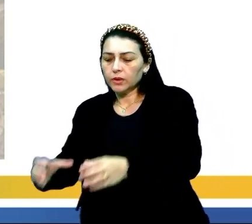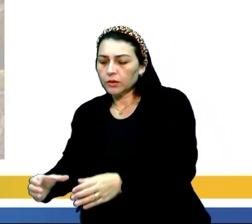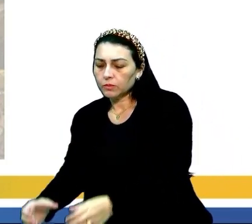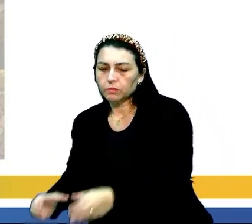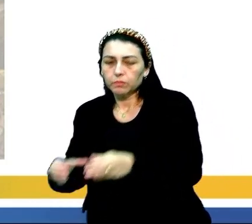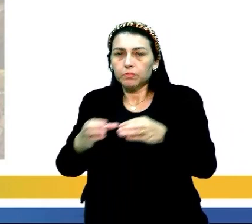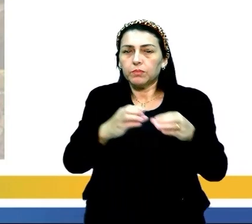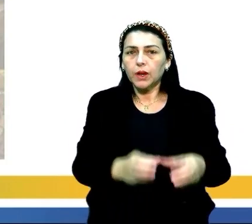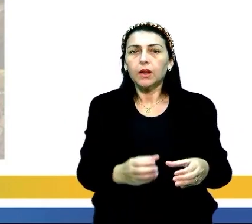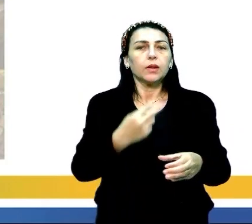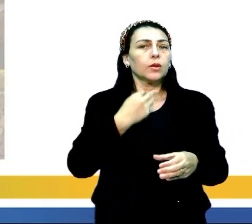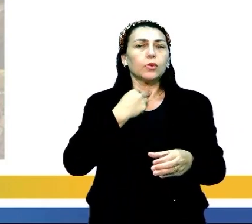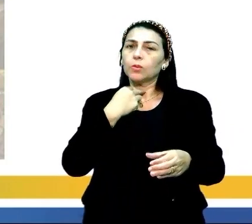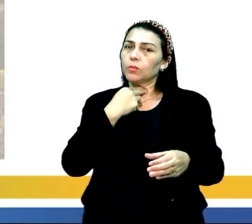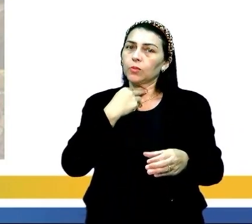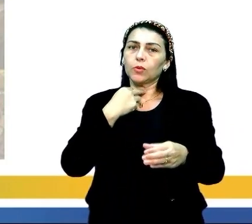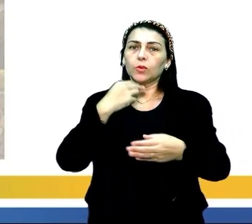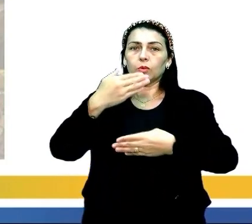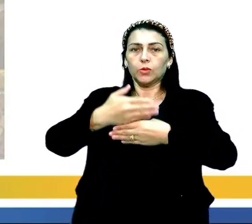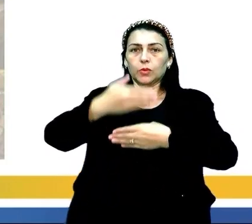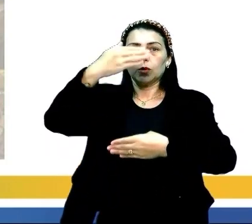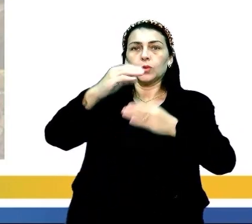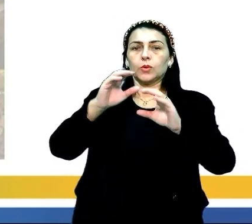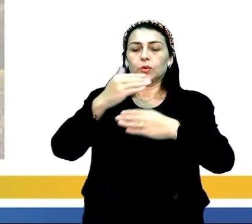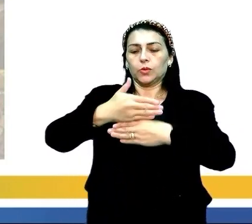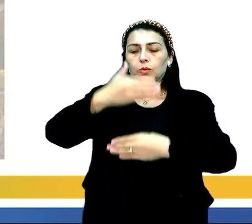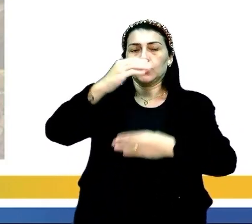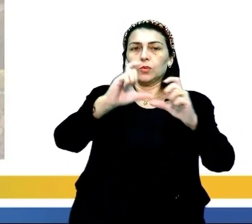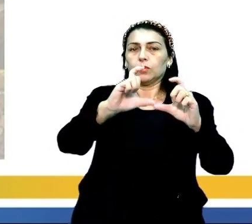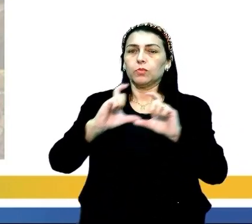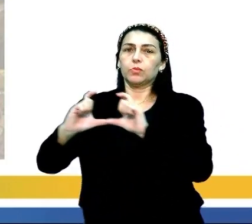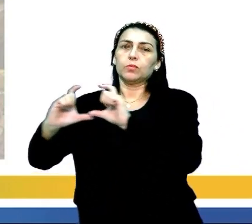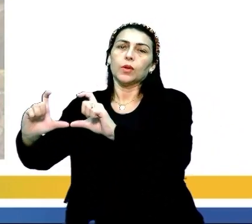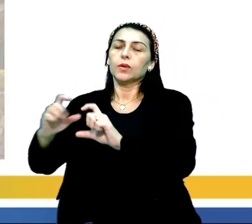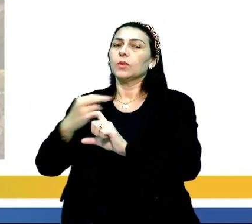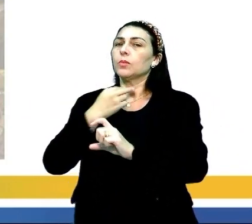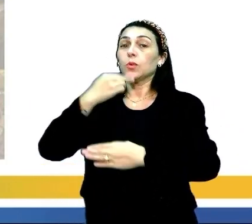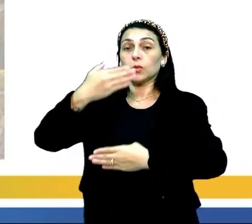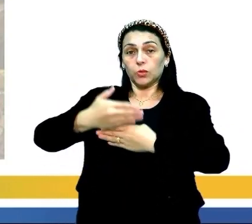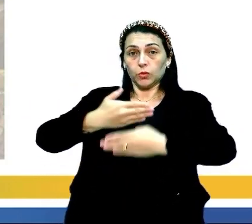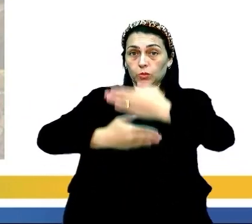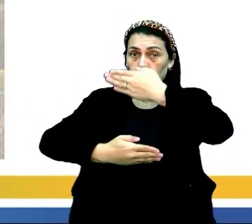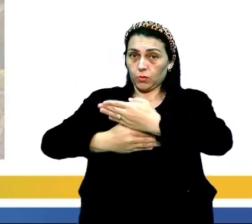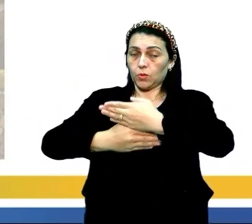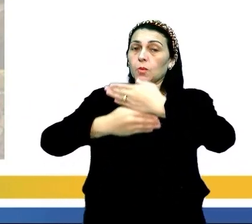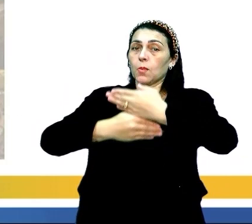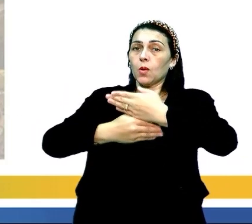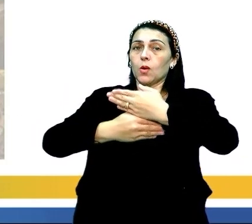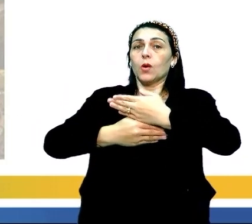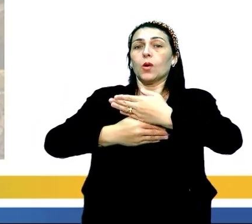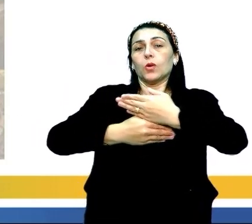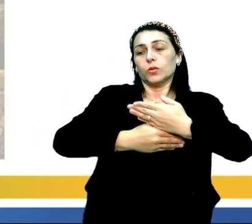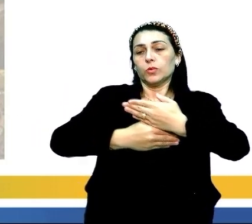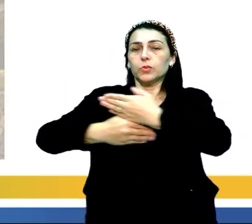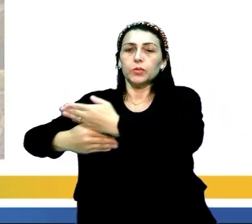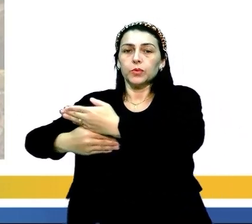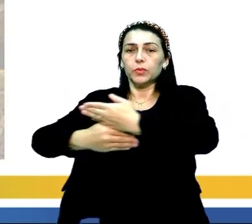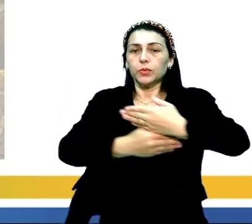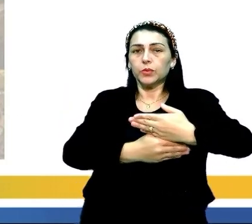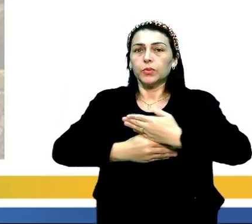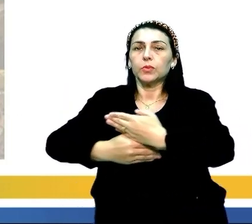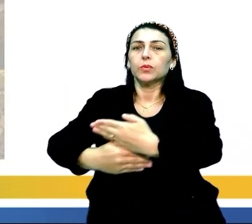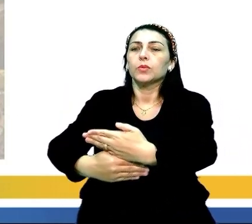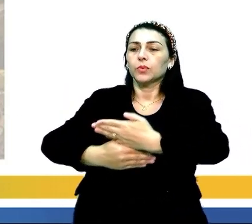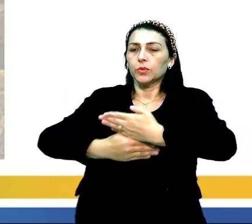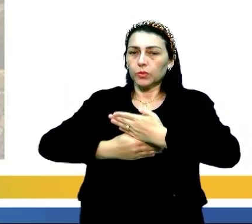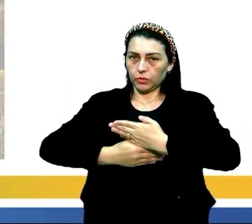Eu não posso pegar o buraco no muro de um canto e colocar no outro. O muro, que é o bem, eu posso remover para frente ou para trás, ou para